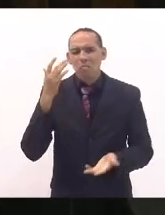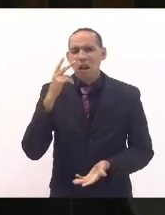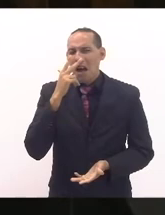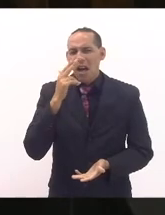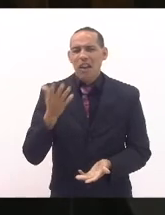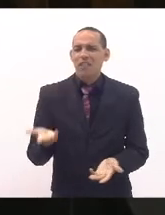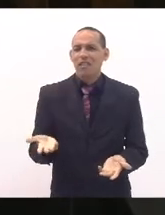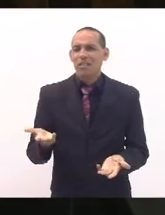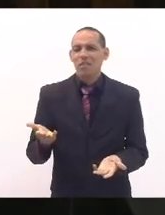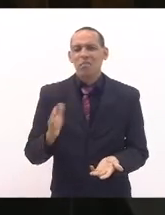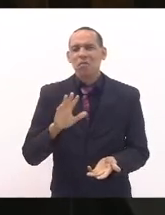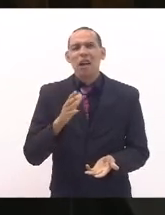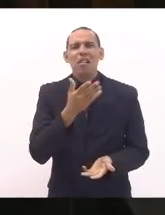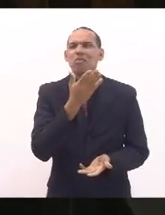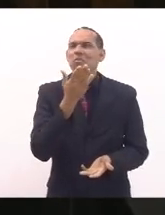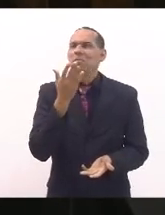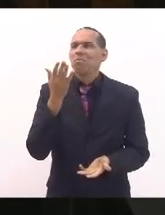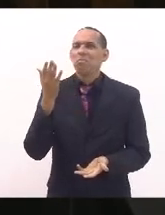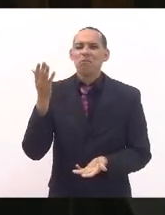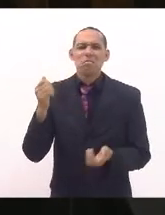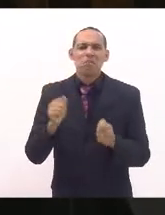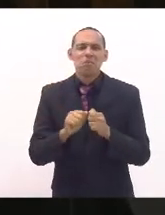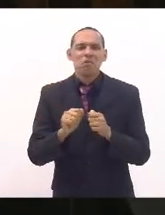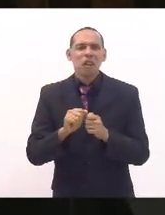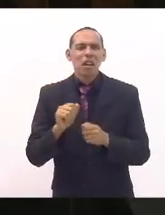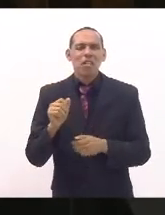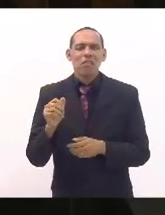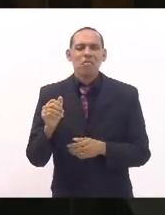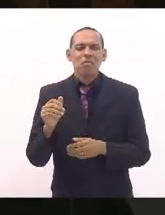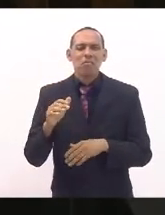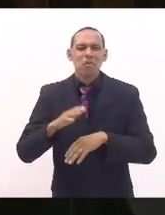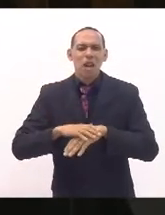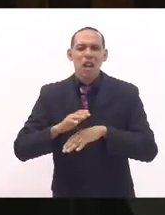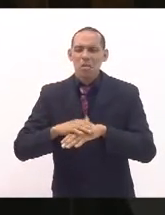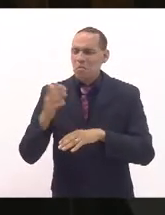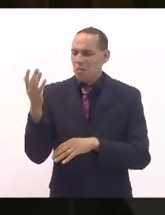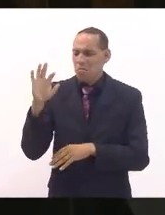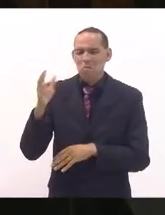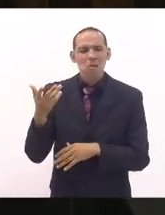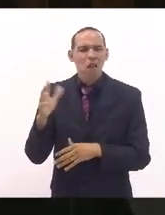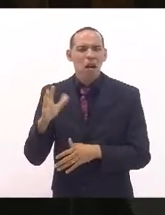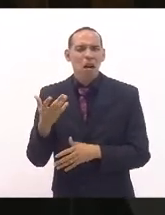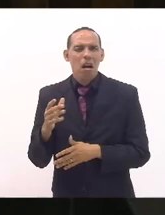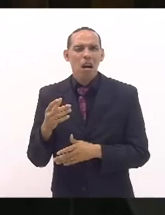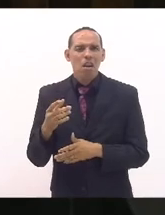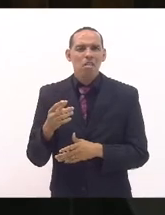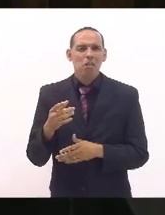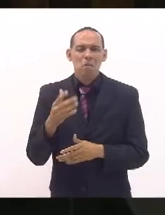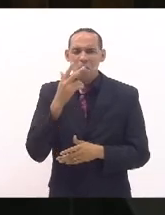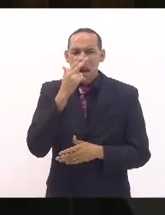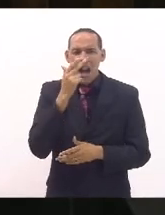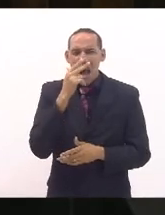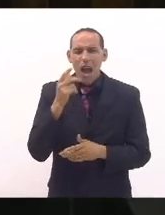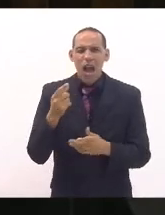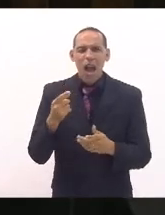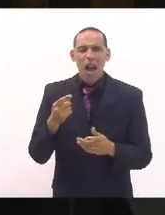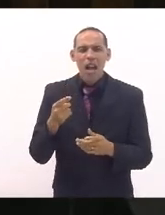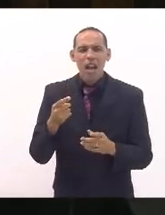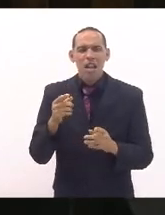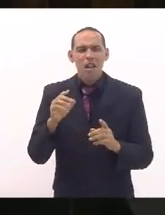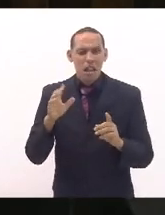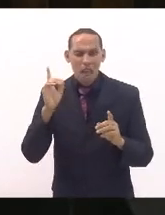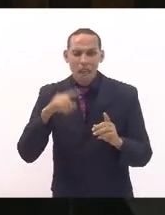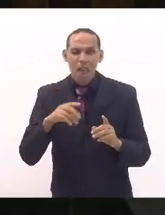parece, mas é uma galera fazendo um gesto com a mão ali, me parece que em alusão ao maior ladrão da história desse